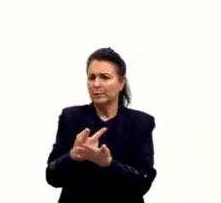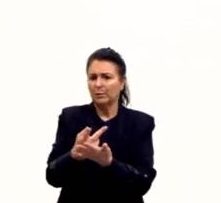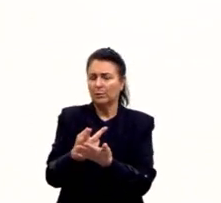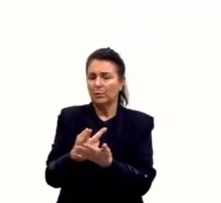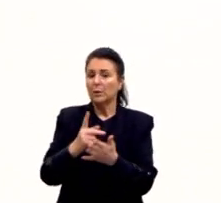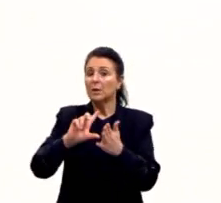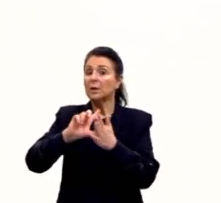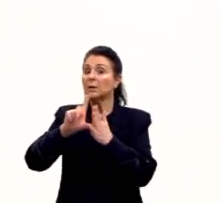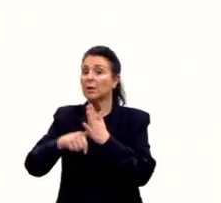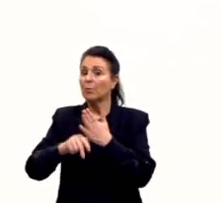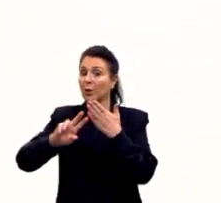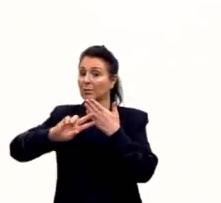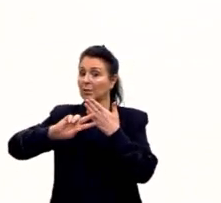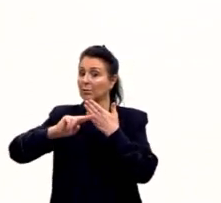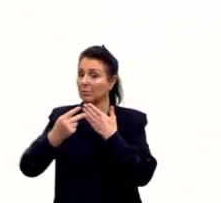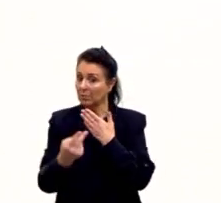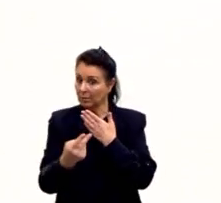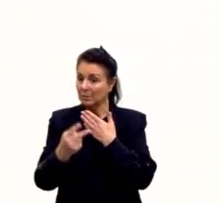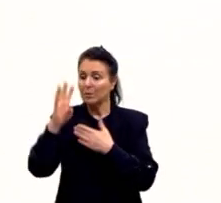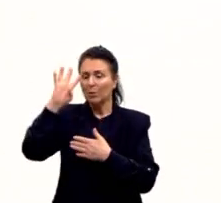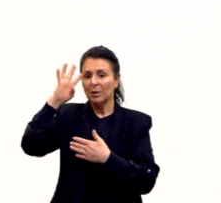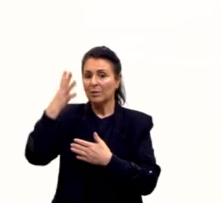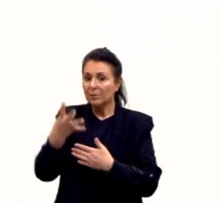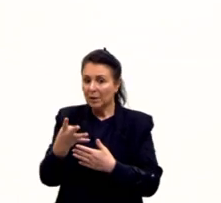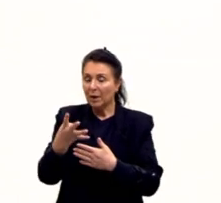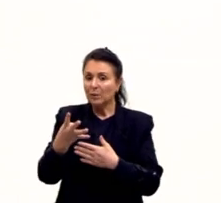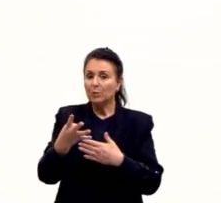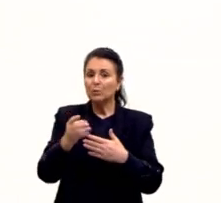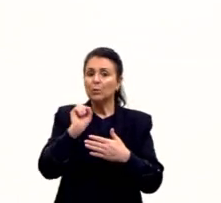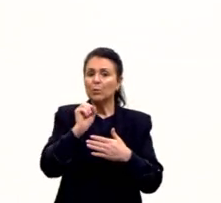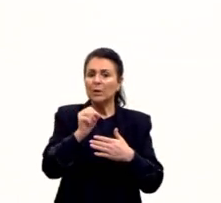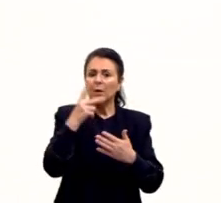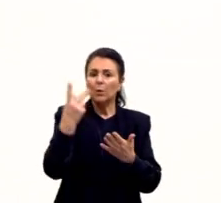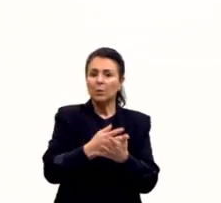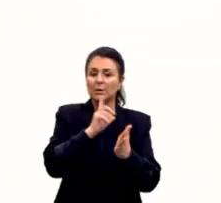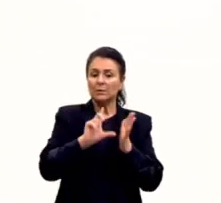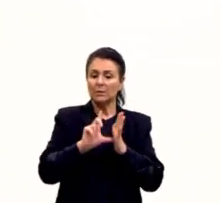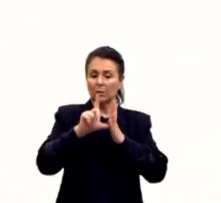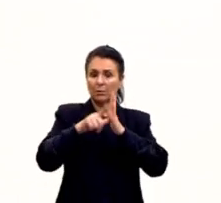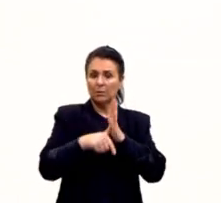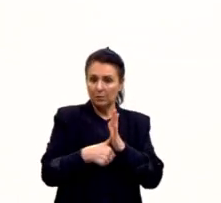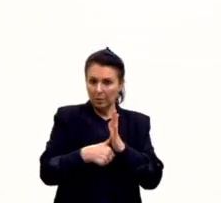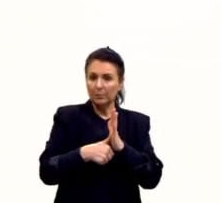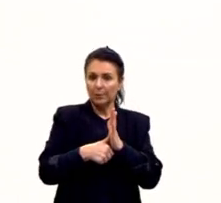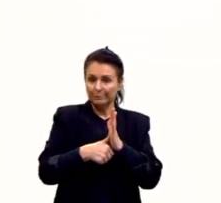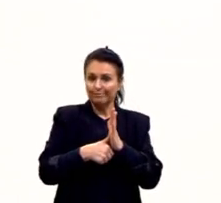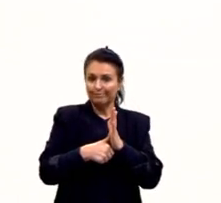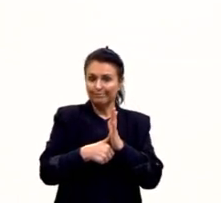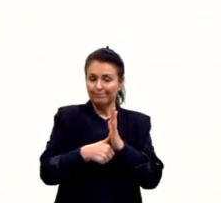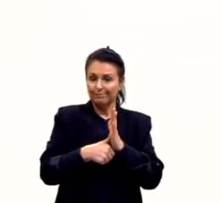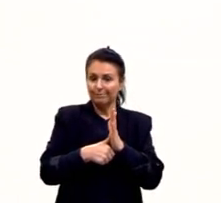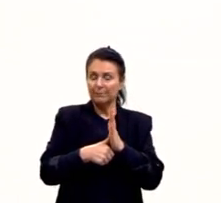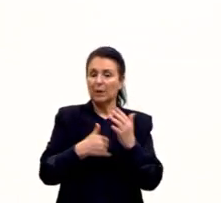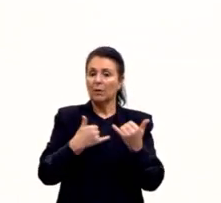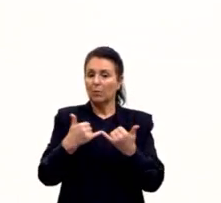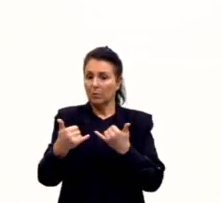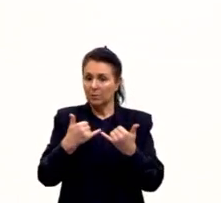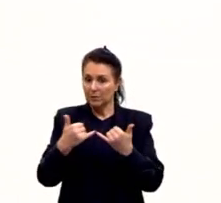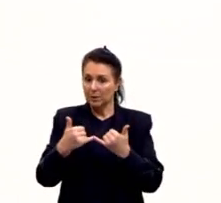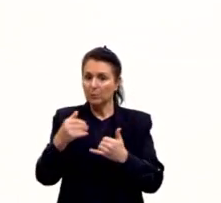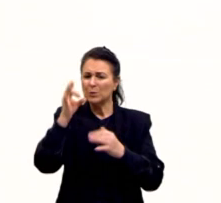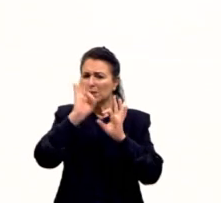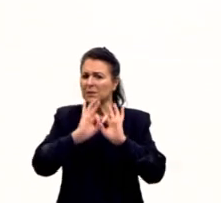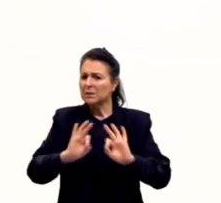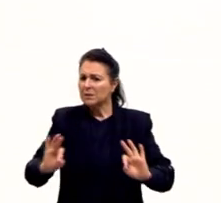as consequências os resultados e os desdobramentos na que isso tem eu trouxe um exemplo bem